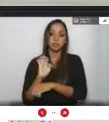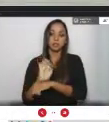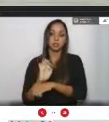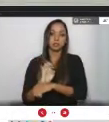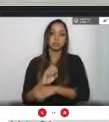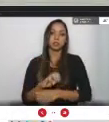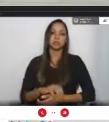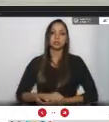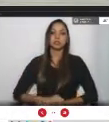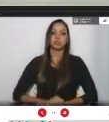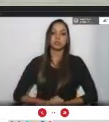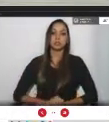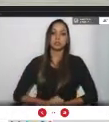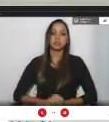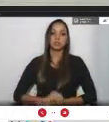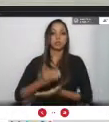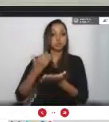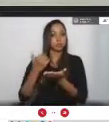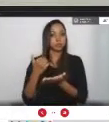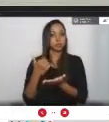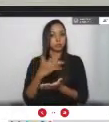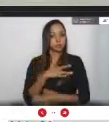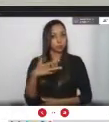do Estado de Saúde